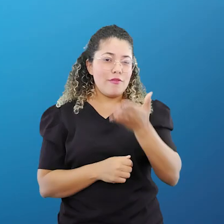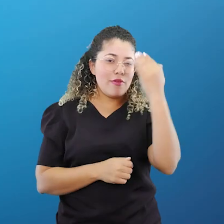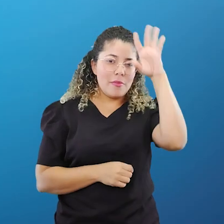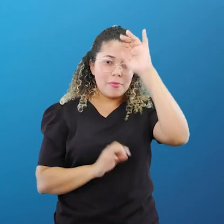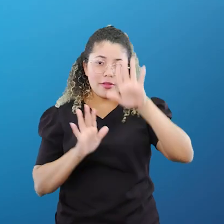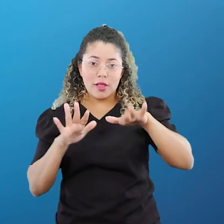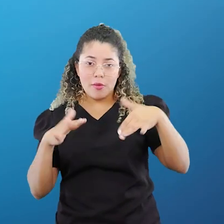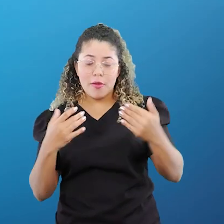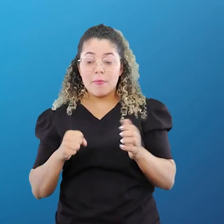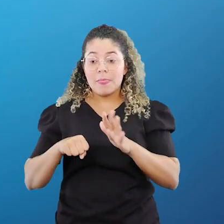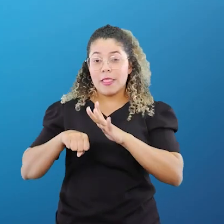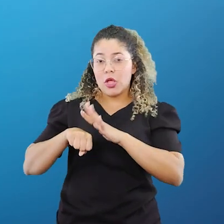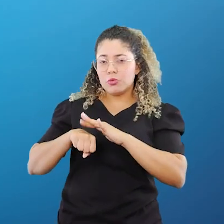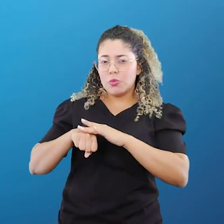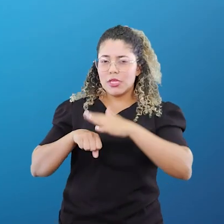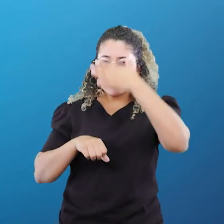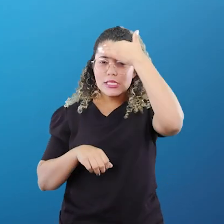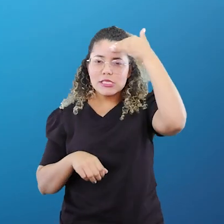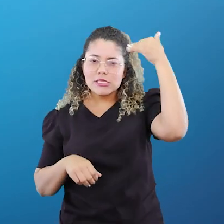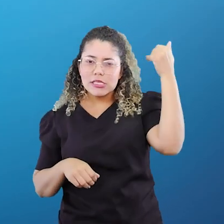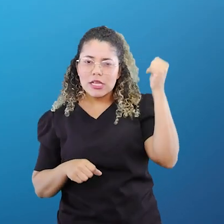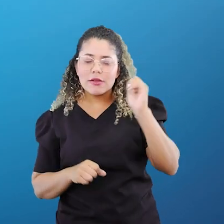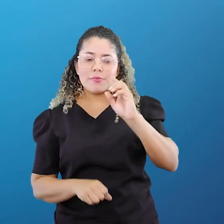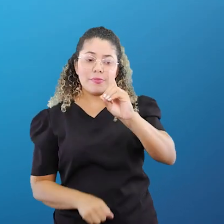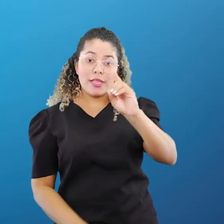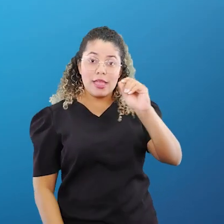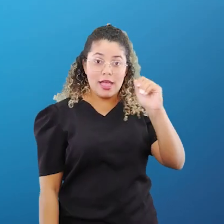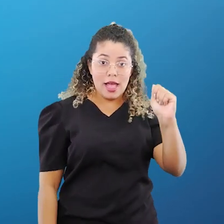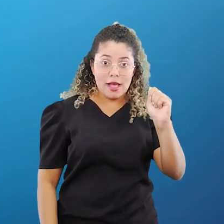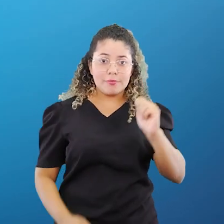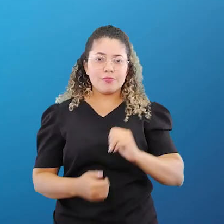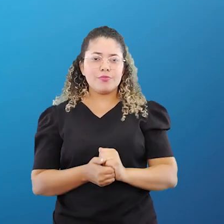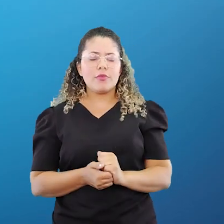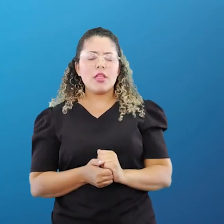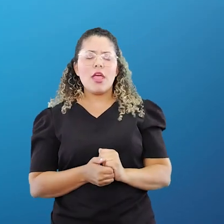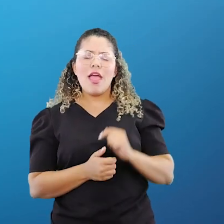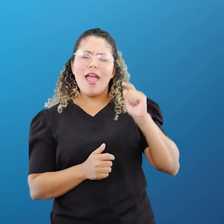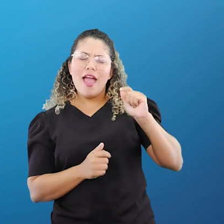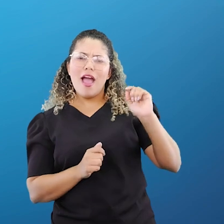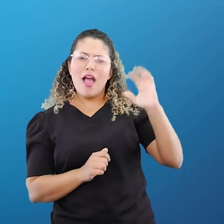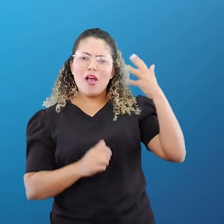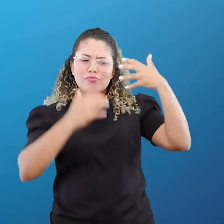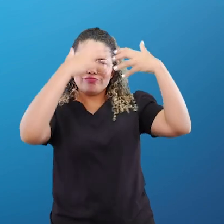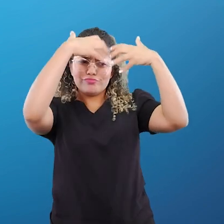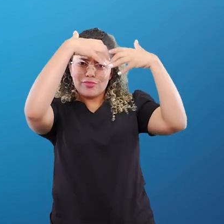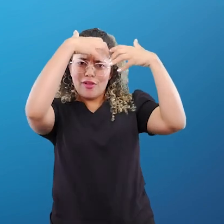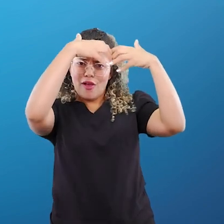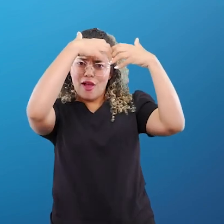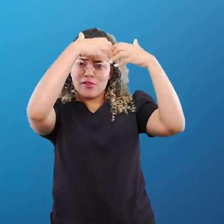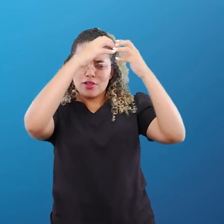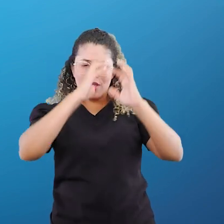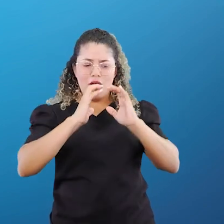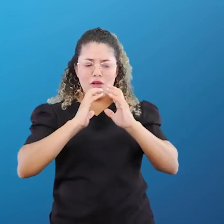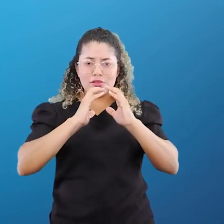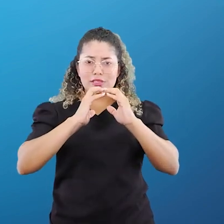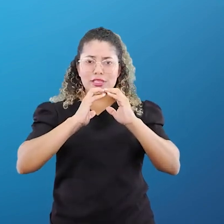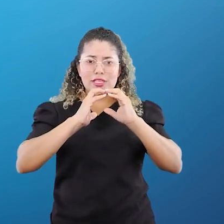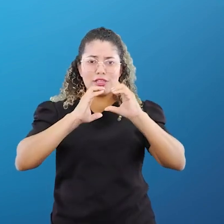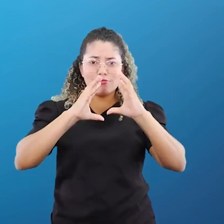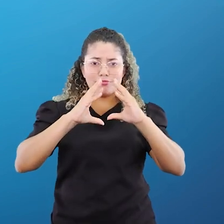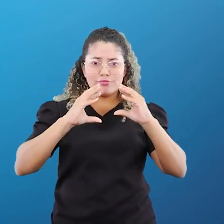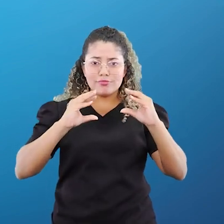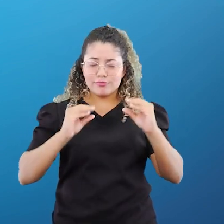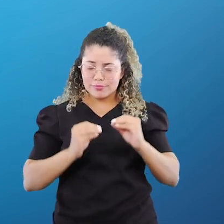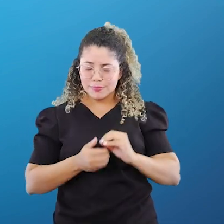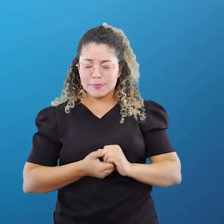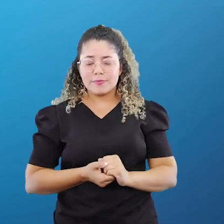aprender? Doença de Alzheimer, também chamado de DA, é um transtorno neurodegenerativo, progressivo e